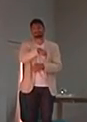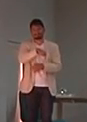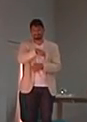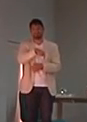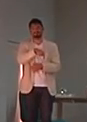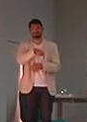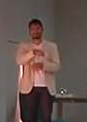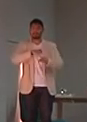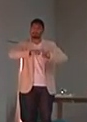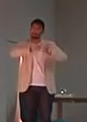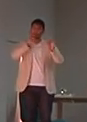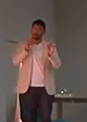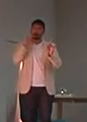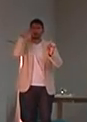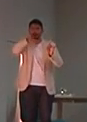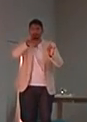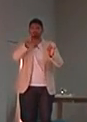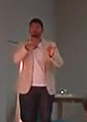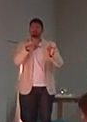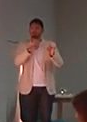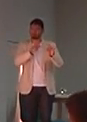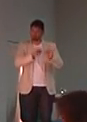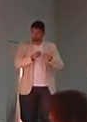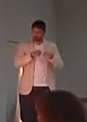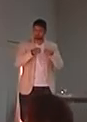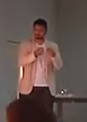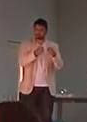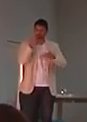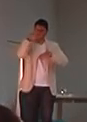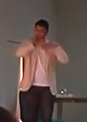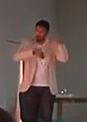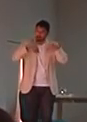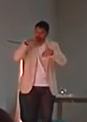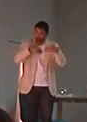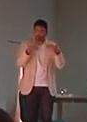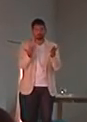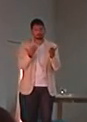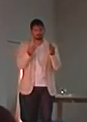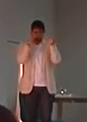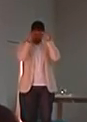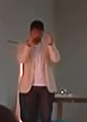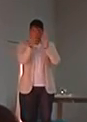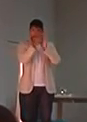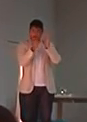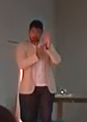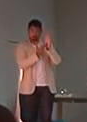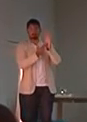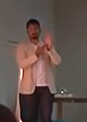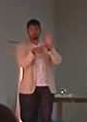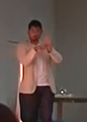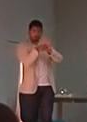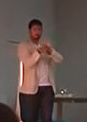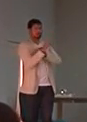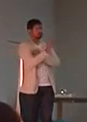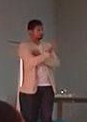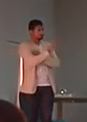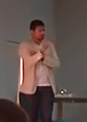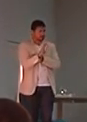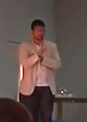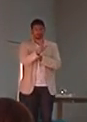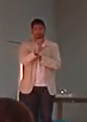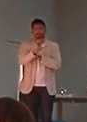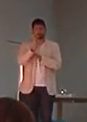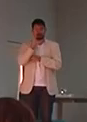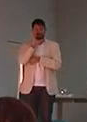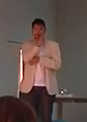nós estamos aqui combatendo e participando, obedecendo às regras que aqui foram postas para todos nós. Bem,